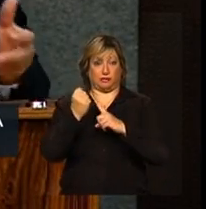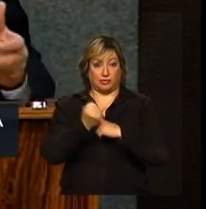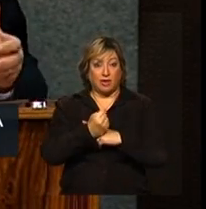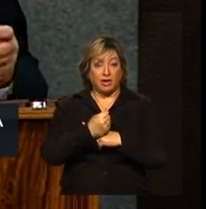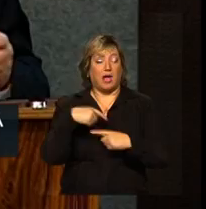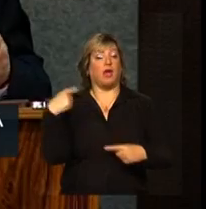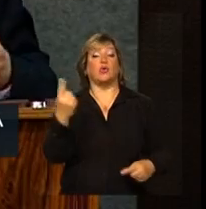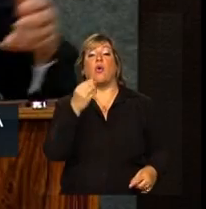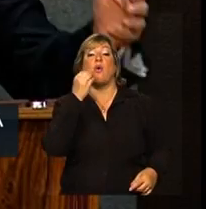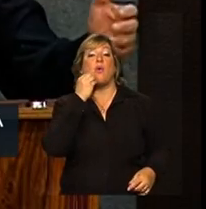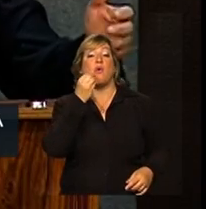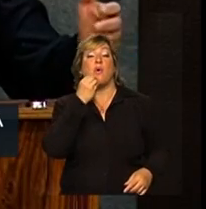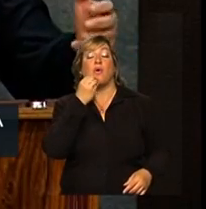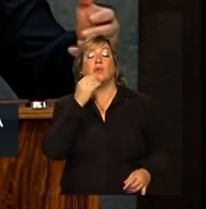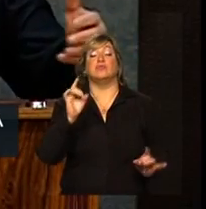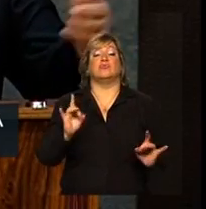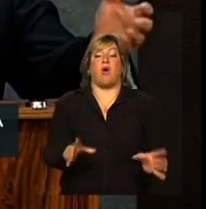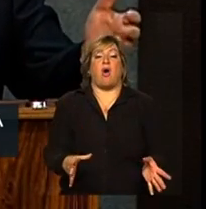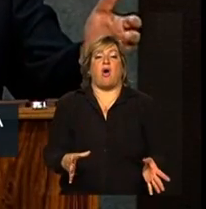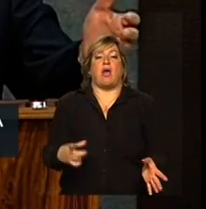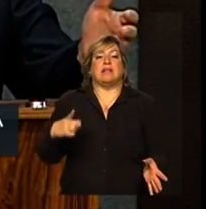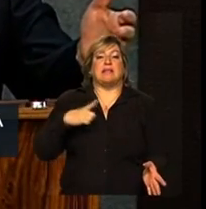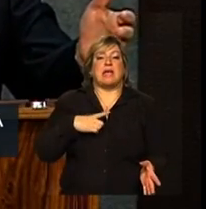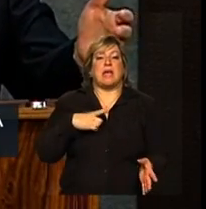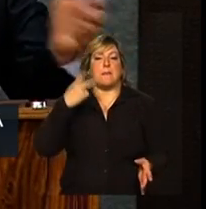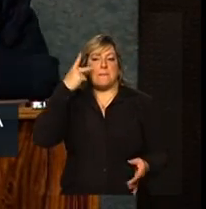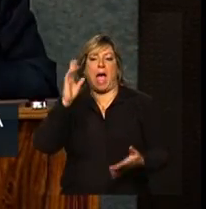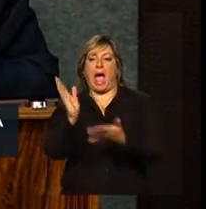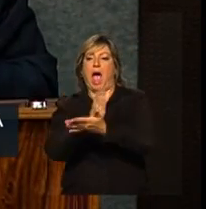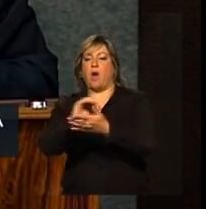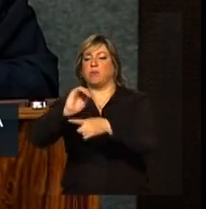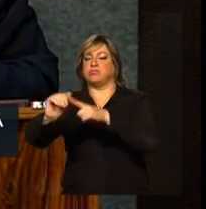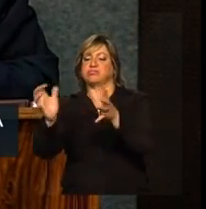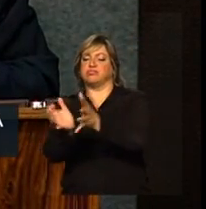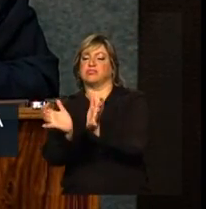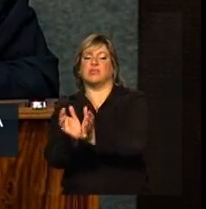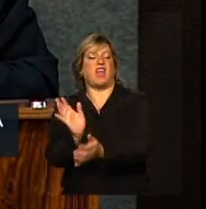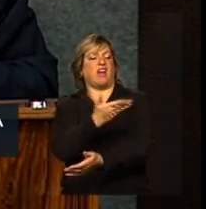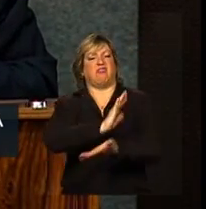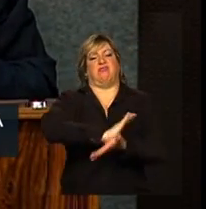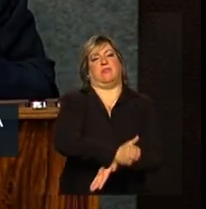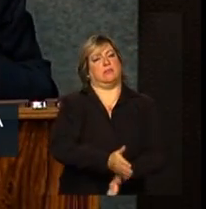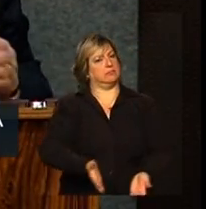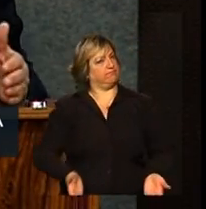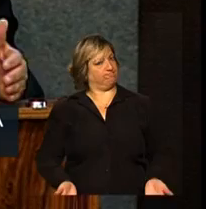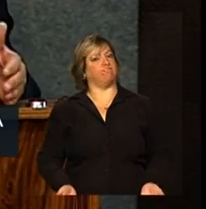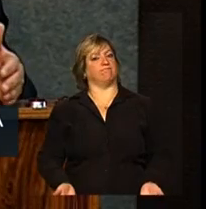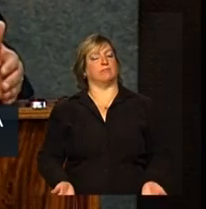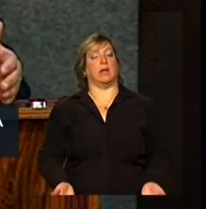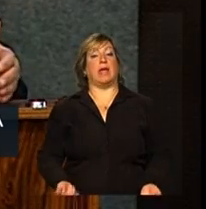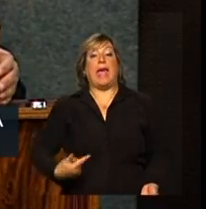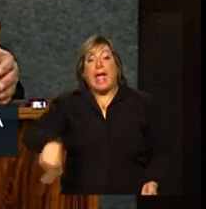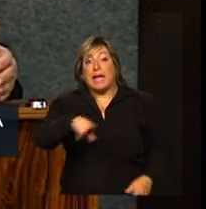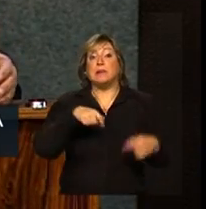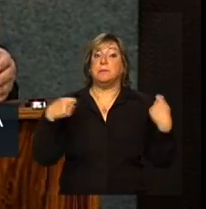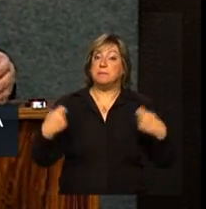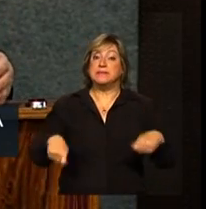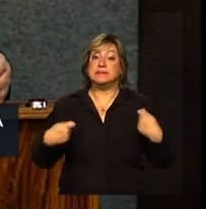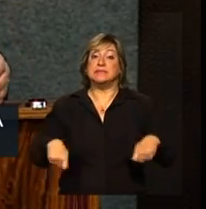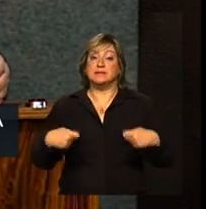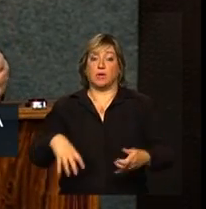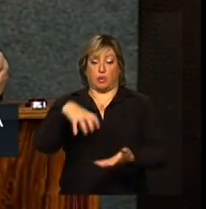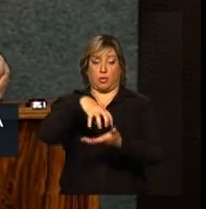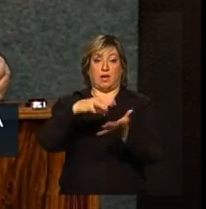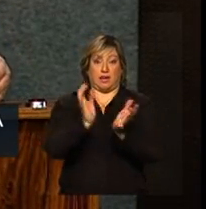as oportunidades só existem para uns e não para todos. Eles precisam, a classe